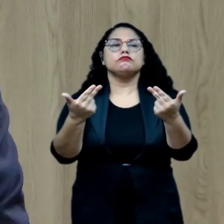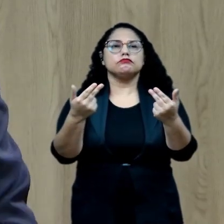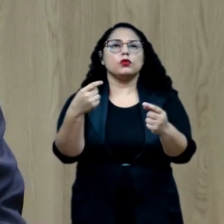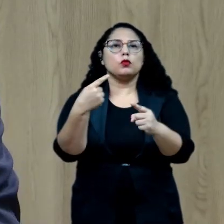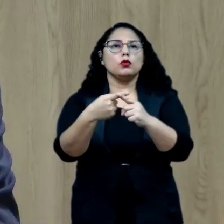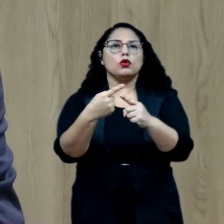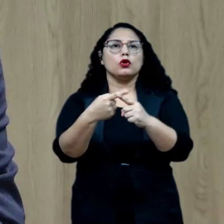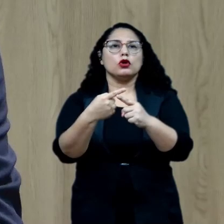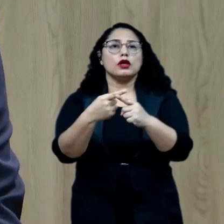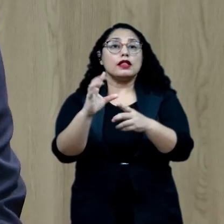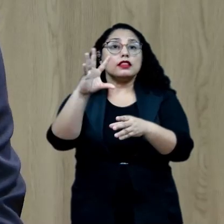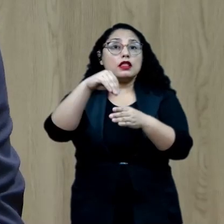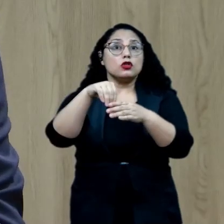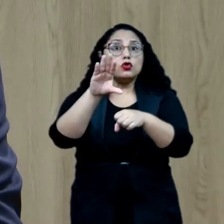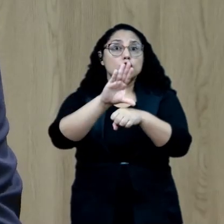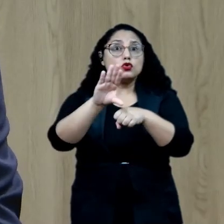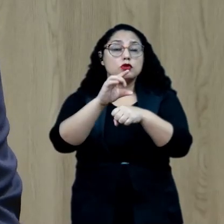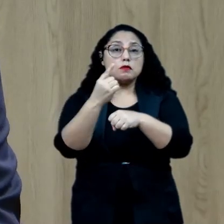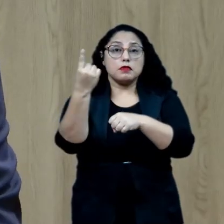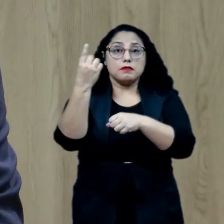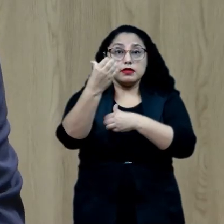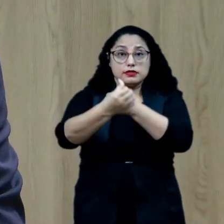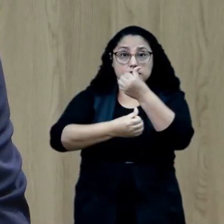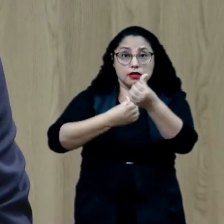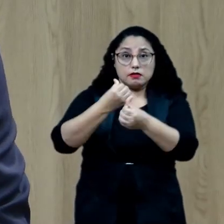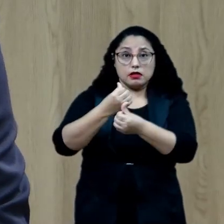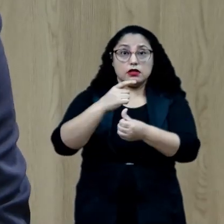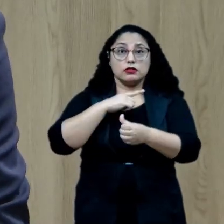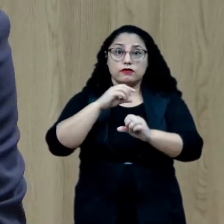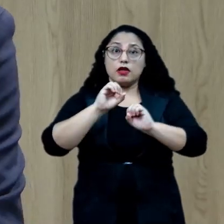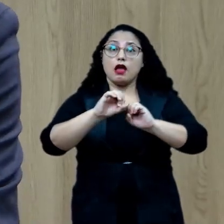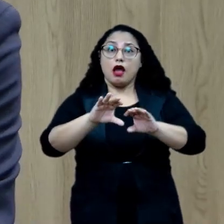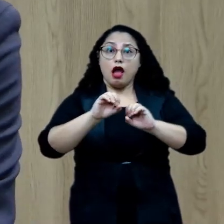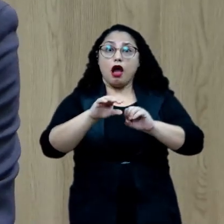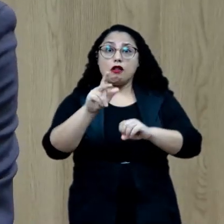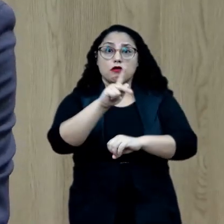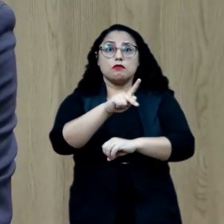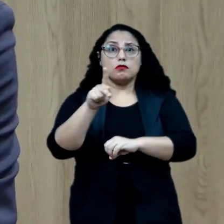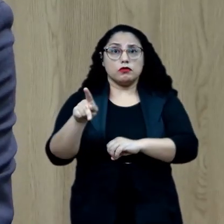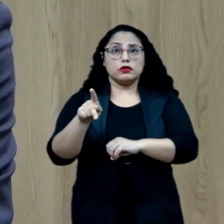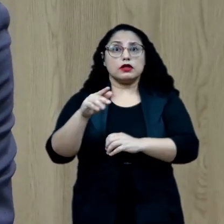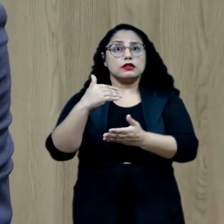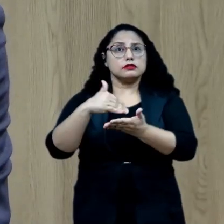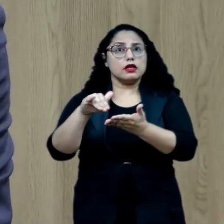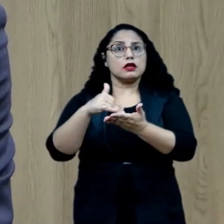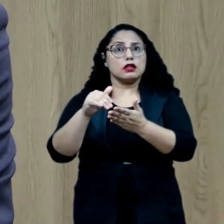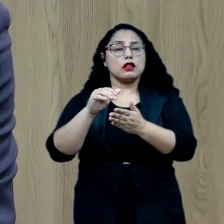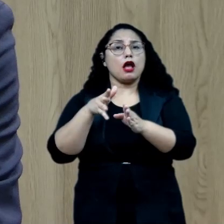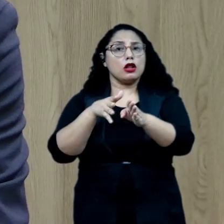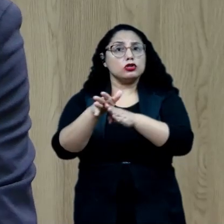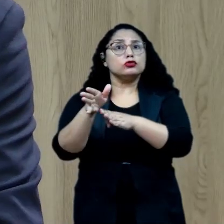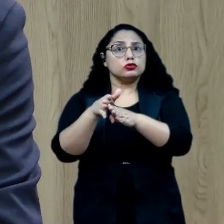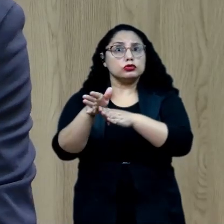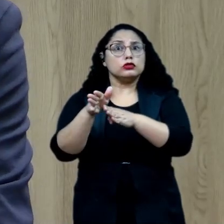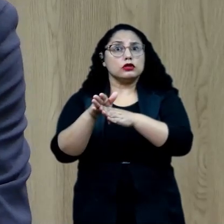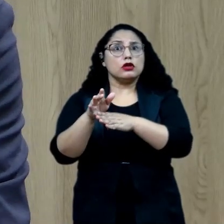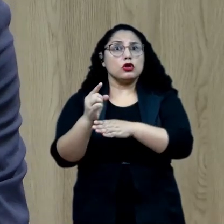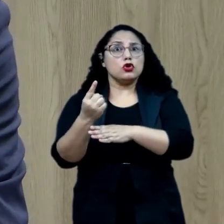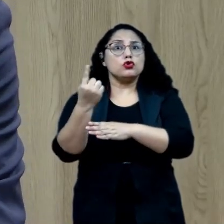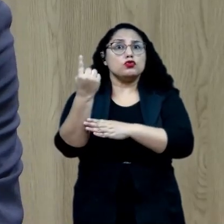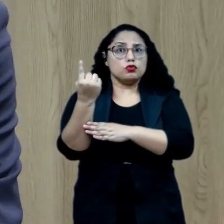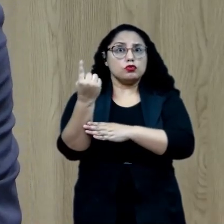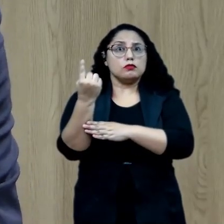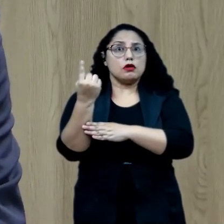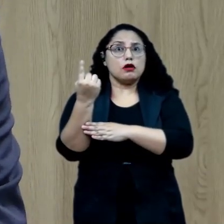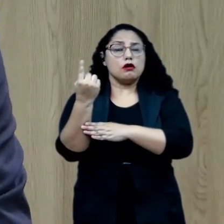Porque no curso, logo no primeiro semestre, eu tive aula com uma professora que era secretária executiva. Em